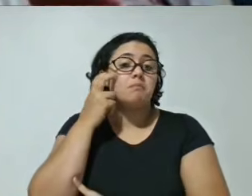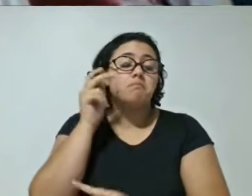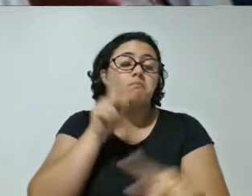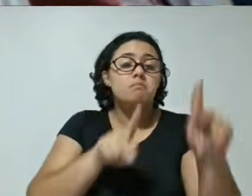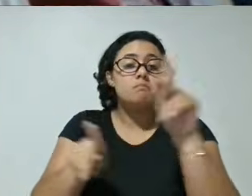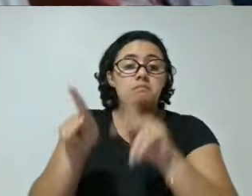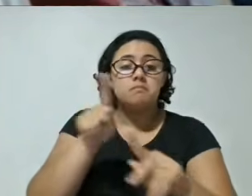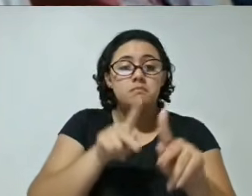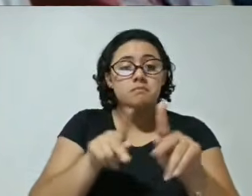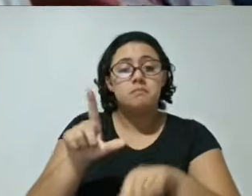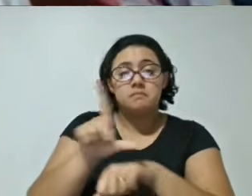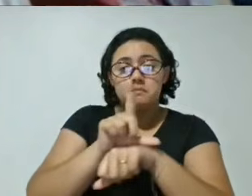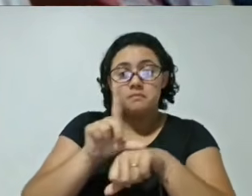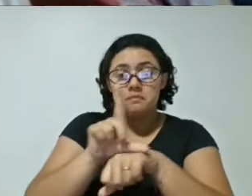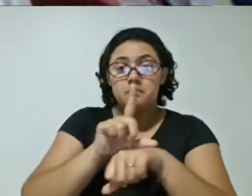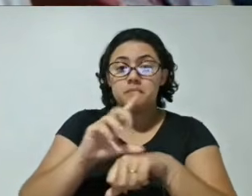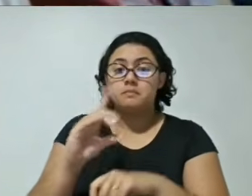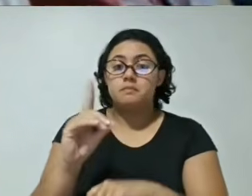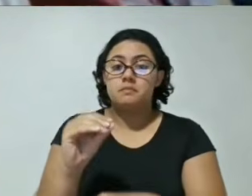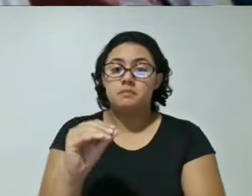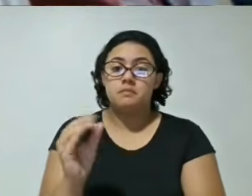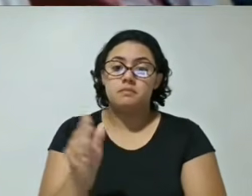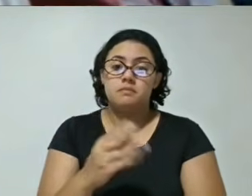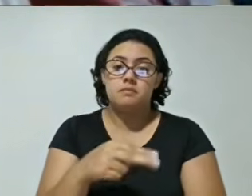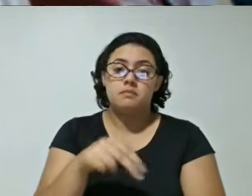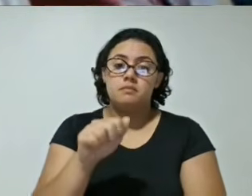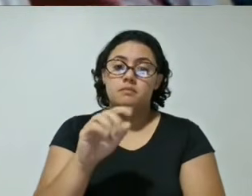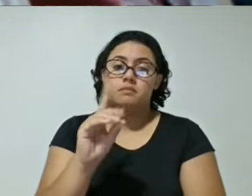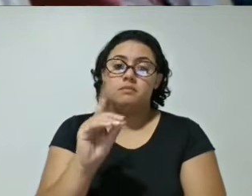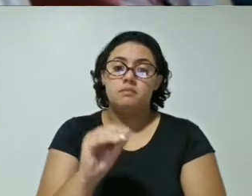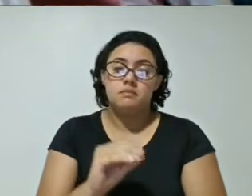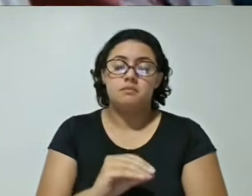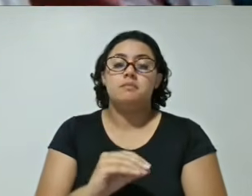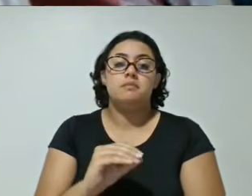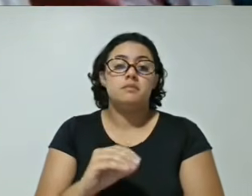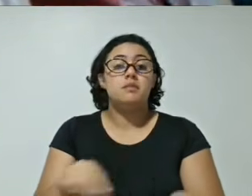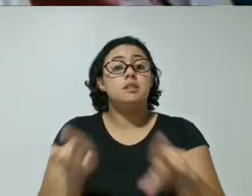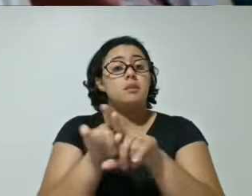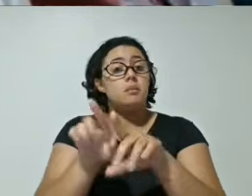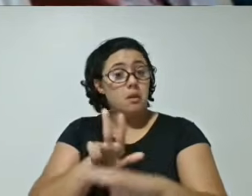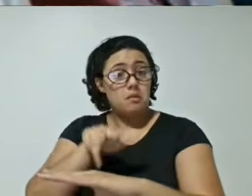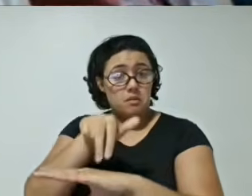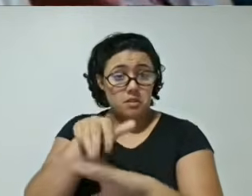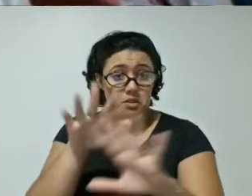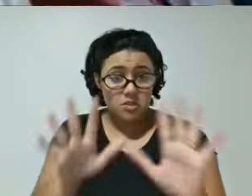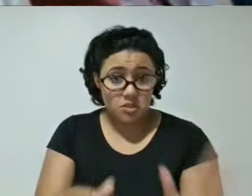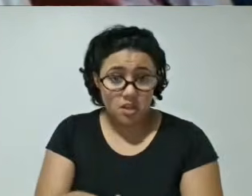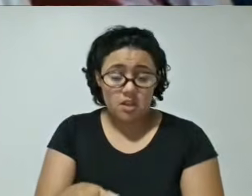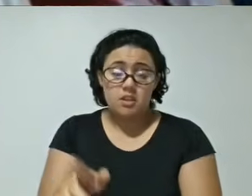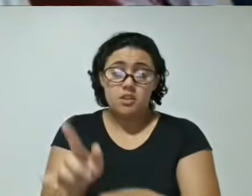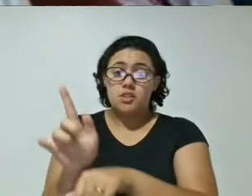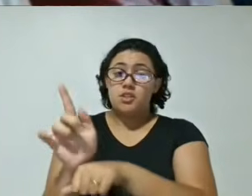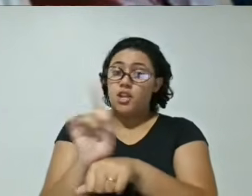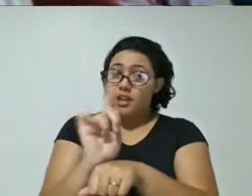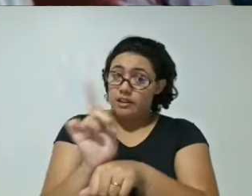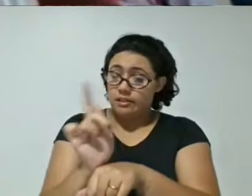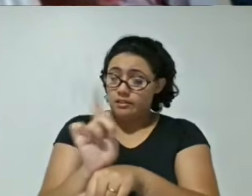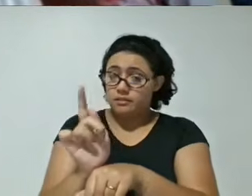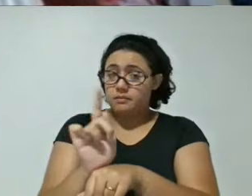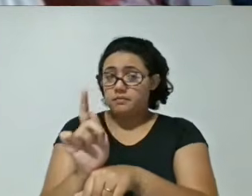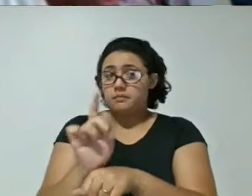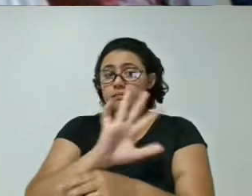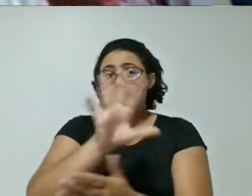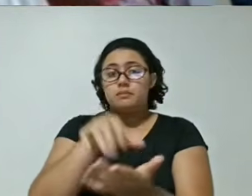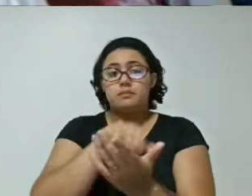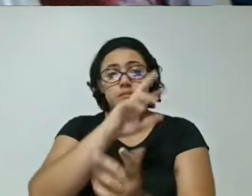Mas também já esteve à frente também da gestão da gerência do Centro Cultural São Bernardo, e que nós estamos